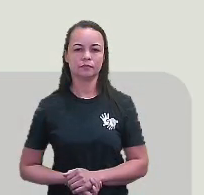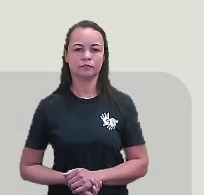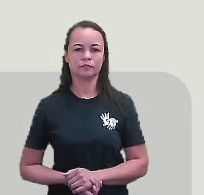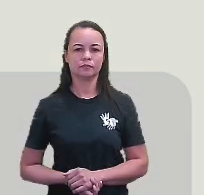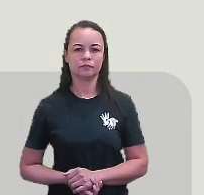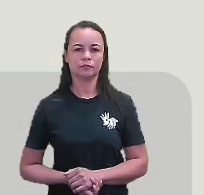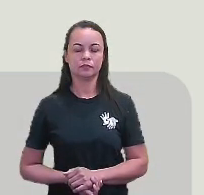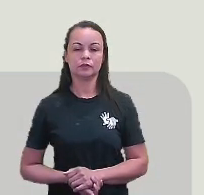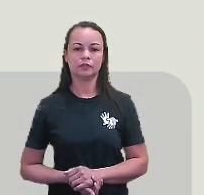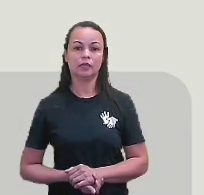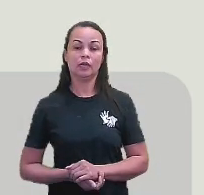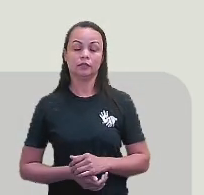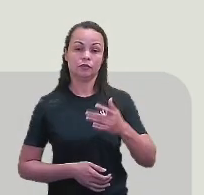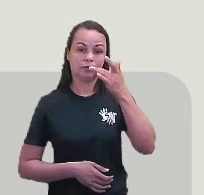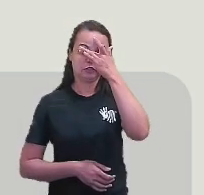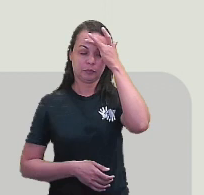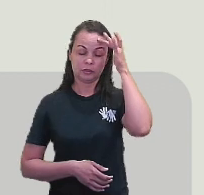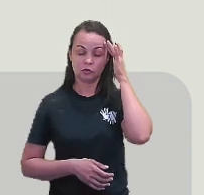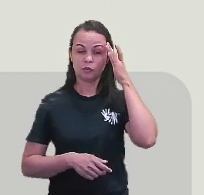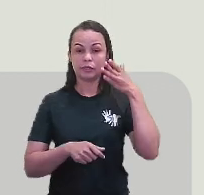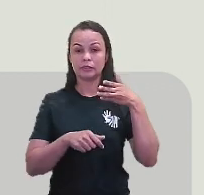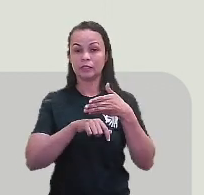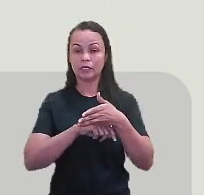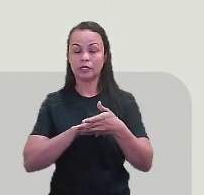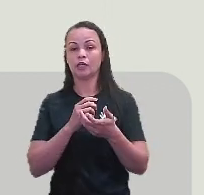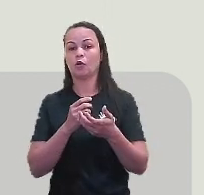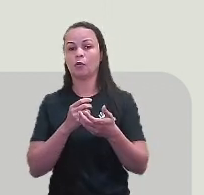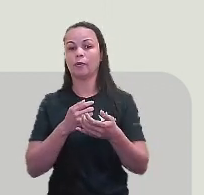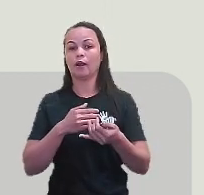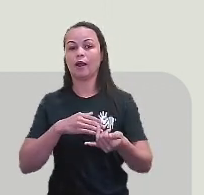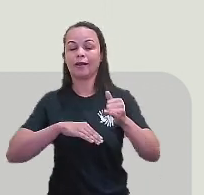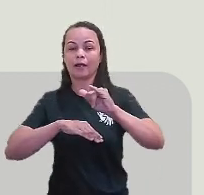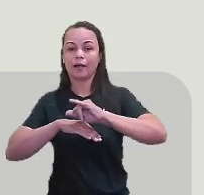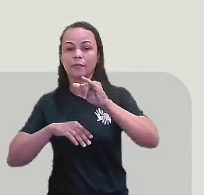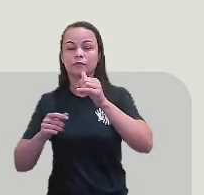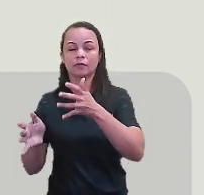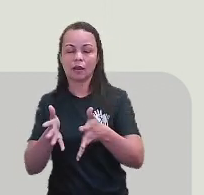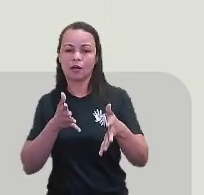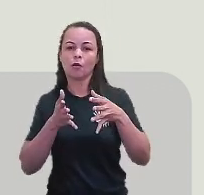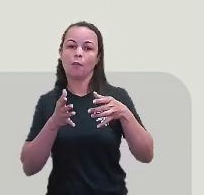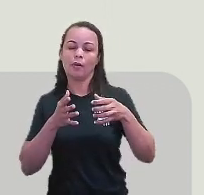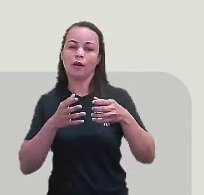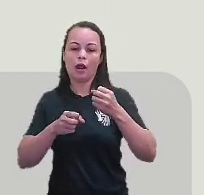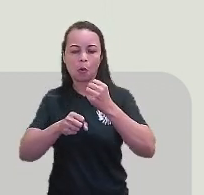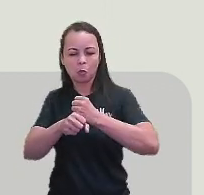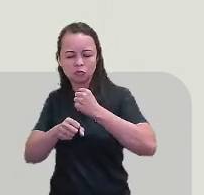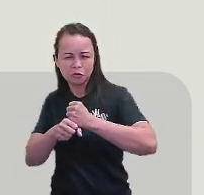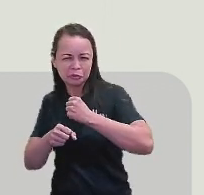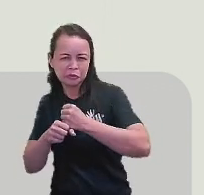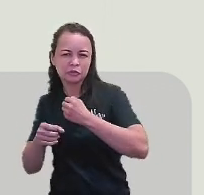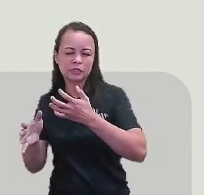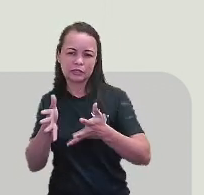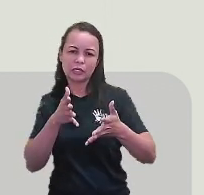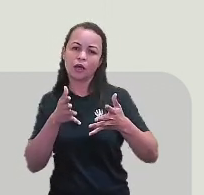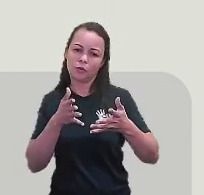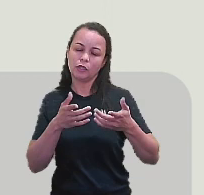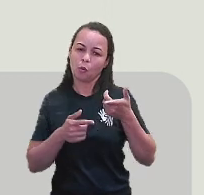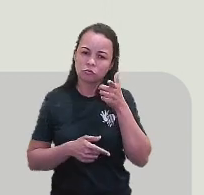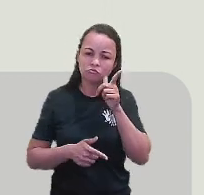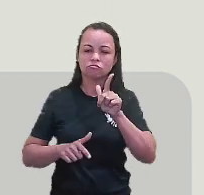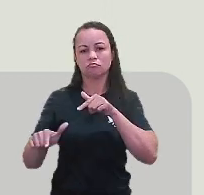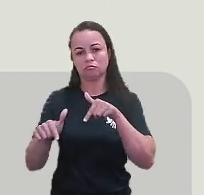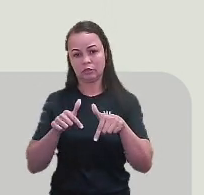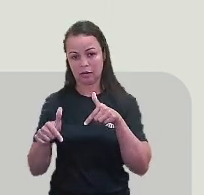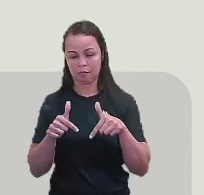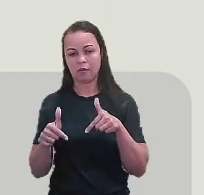iam para a construção da capital federal, porque construção ia gerar emprego. Gerasse emprego, eles iam ter uma renda para poder se sustentar.